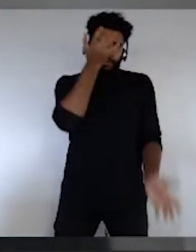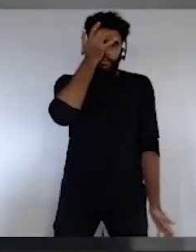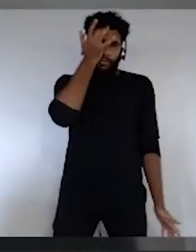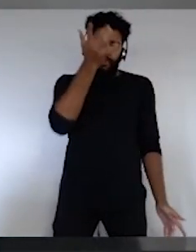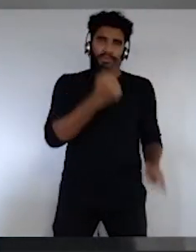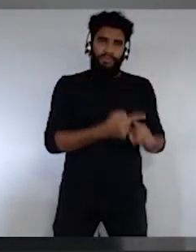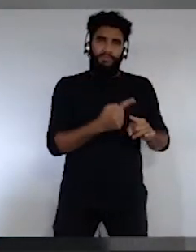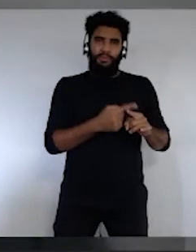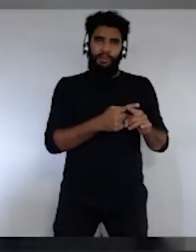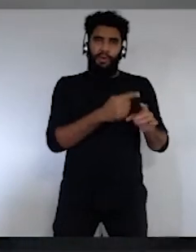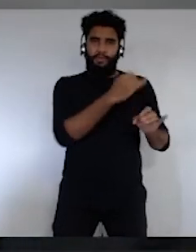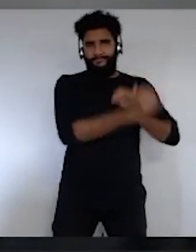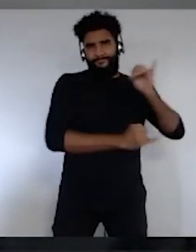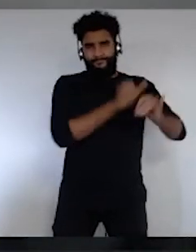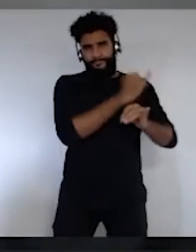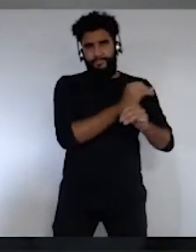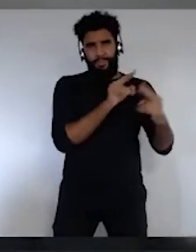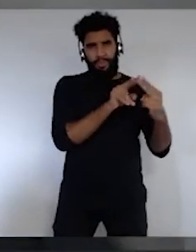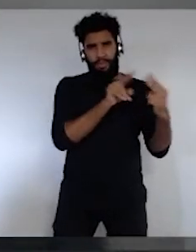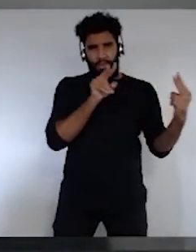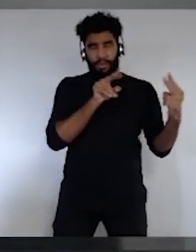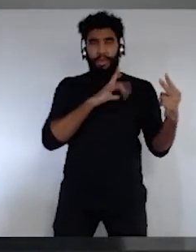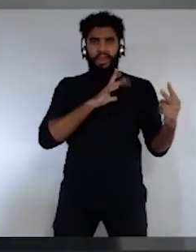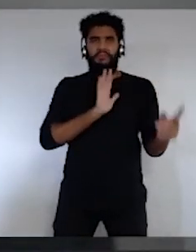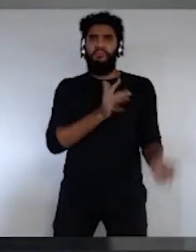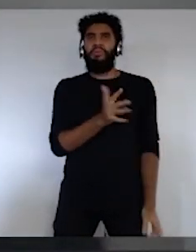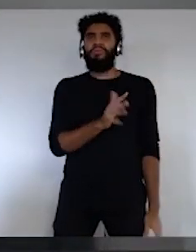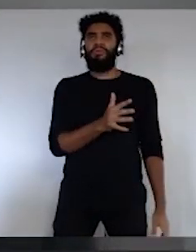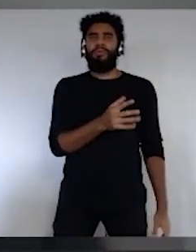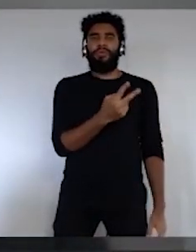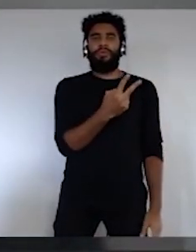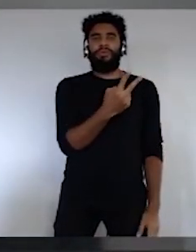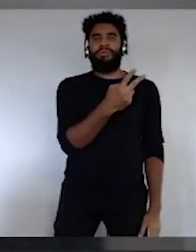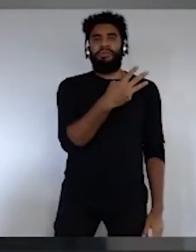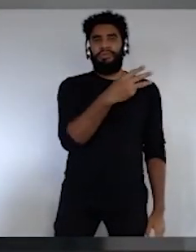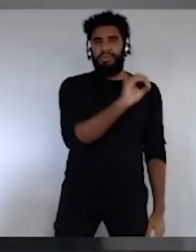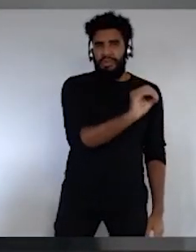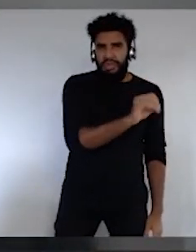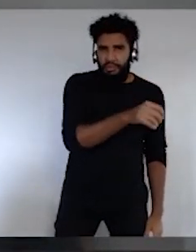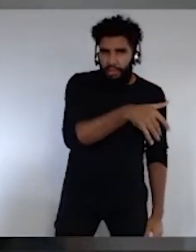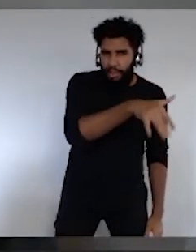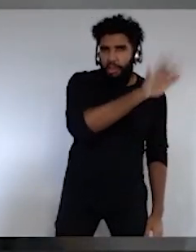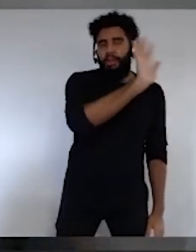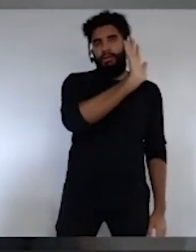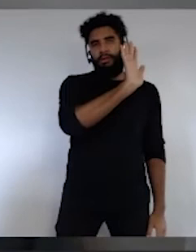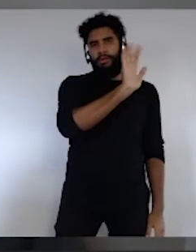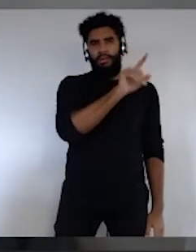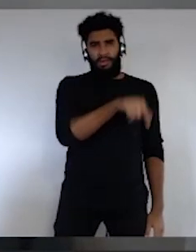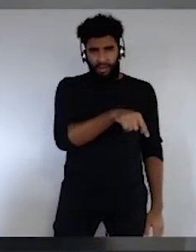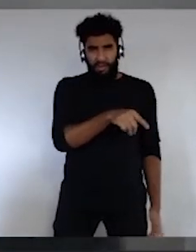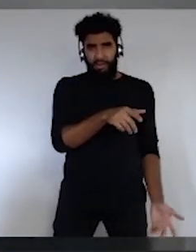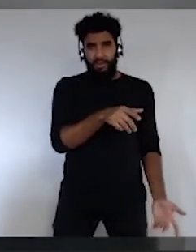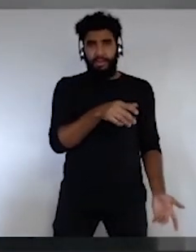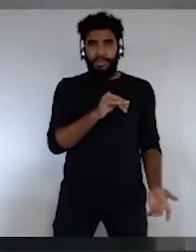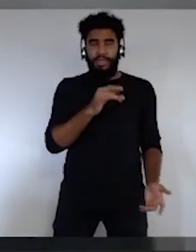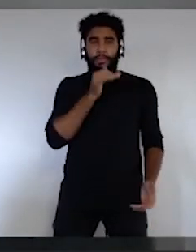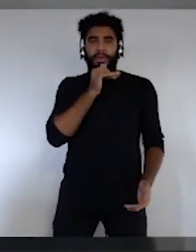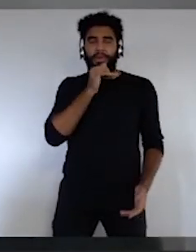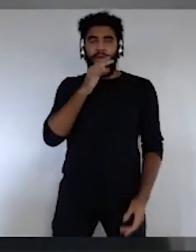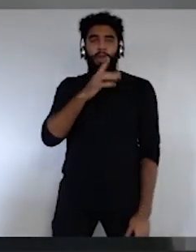da criação do Superior Tribunal de Justiça. O Superior Tribunal de Justiça é filho da arguição de relevância. Se não fosse a arguição de relevância,